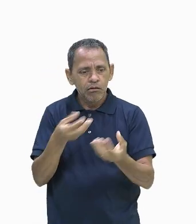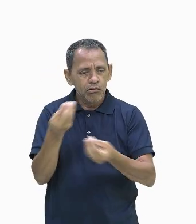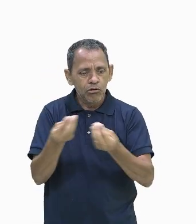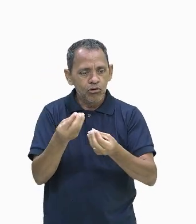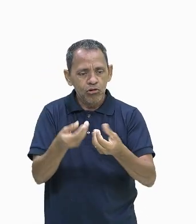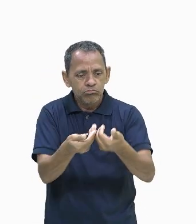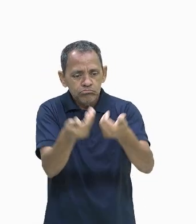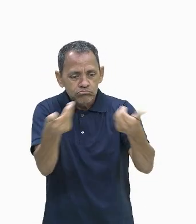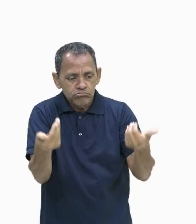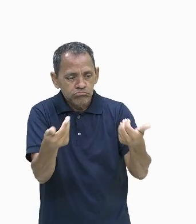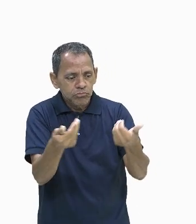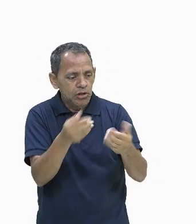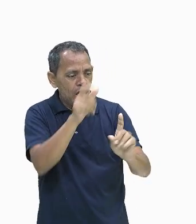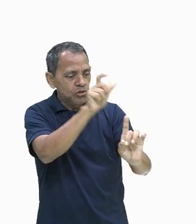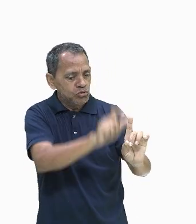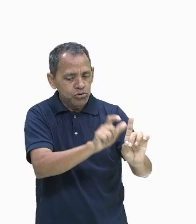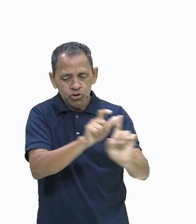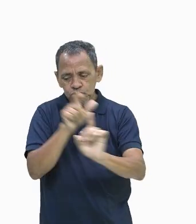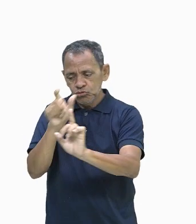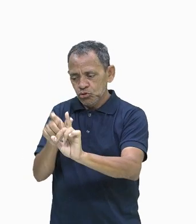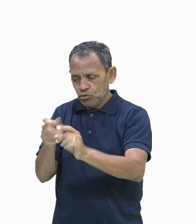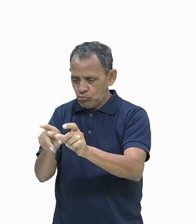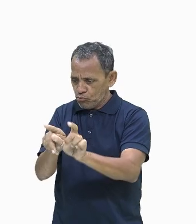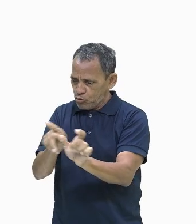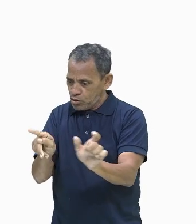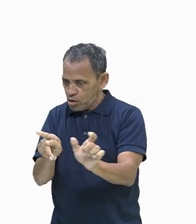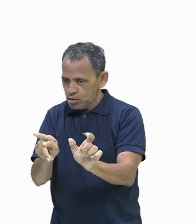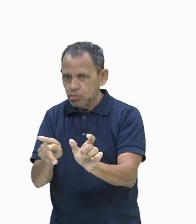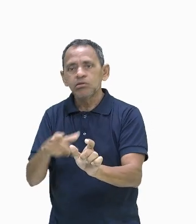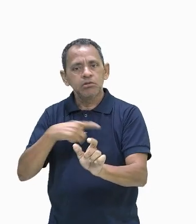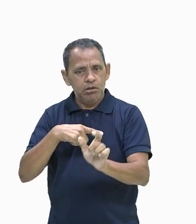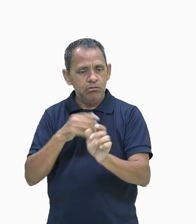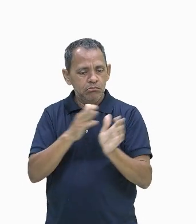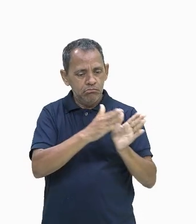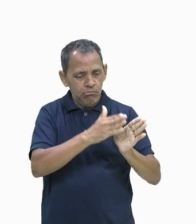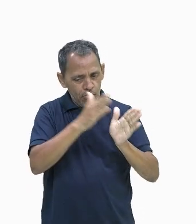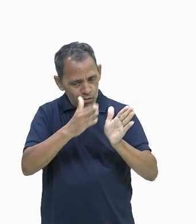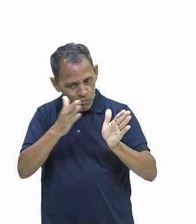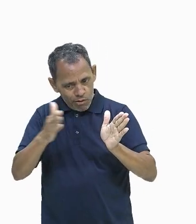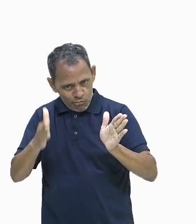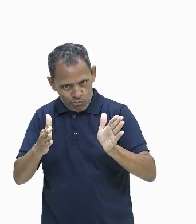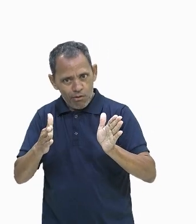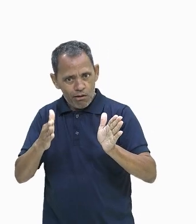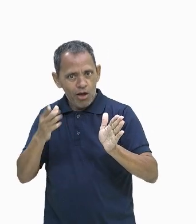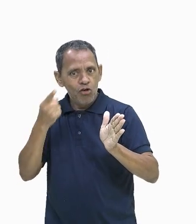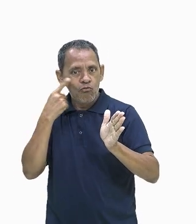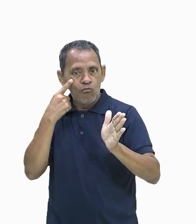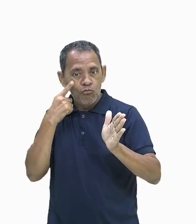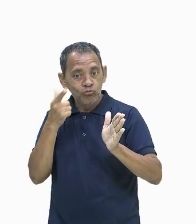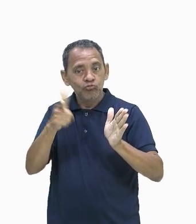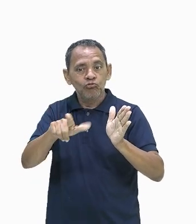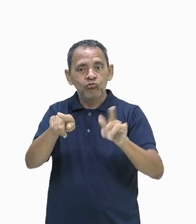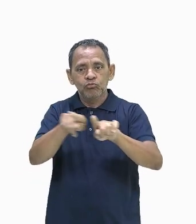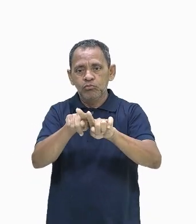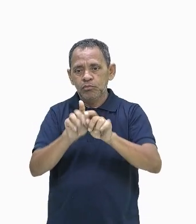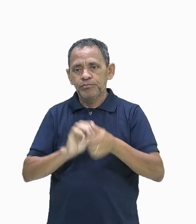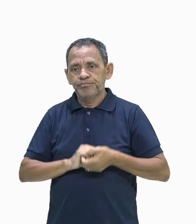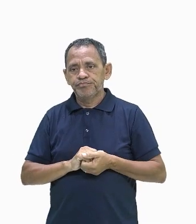predicado? Nós temos aí uma espécie de um passo a passo que nós vamos agora rever. Olhem só.